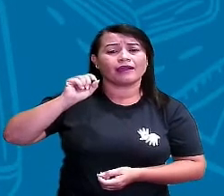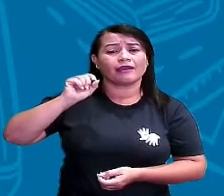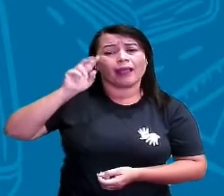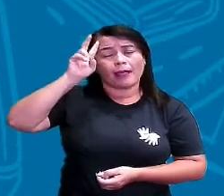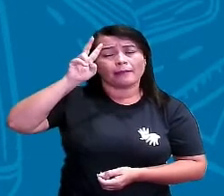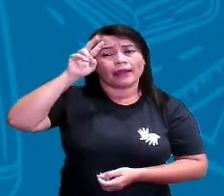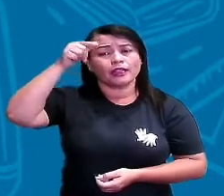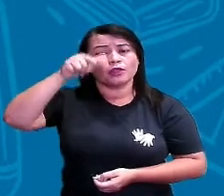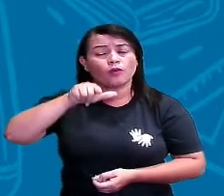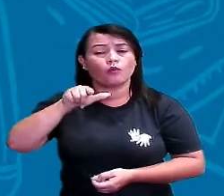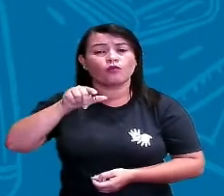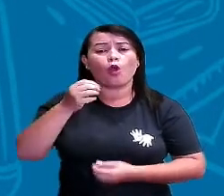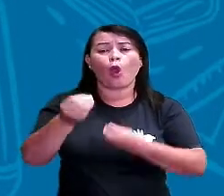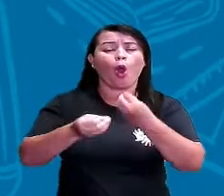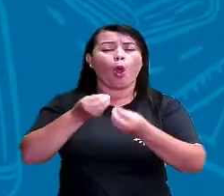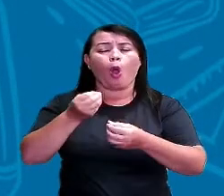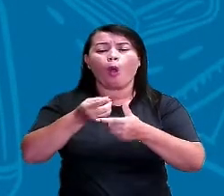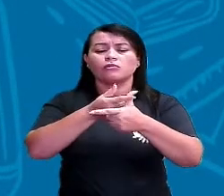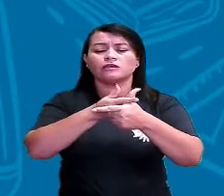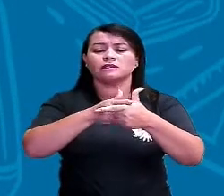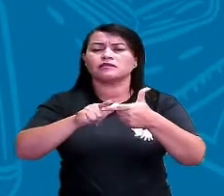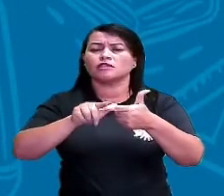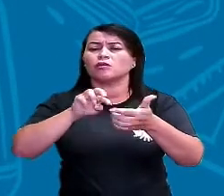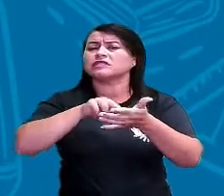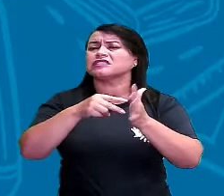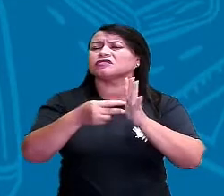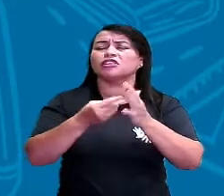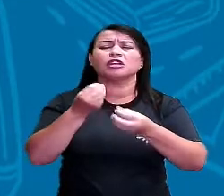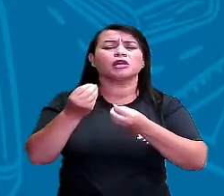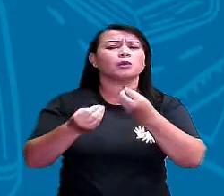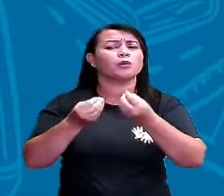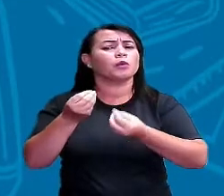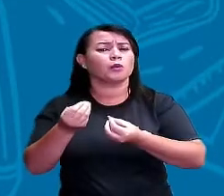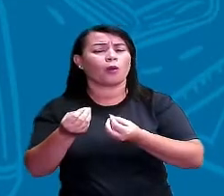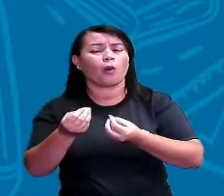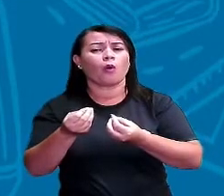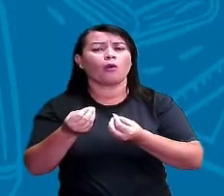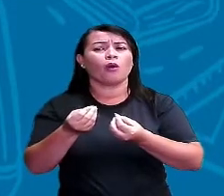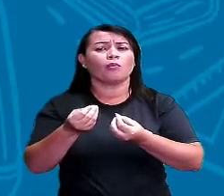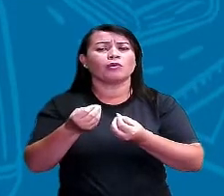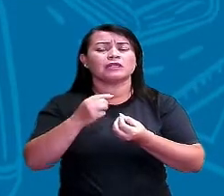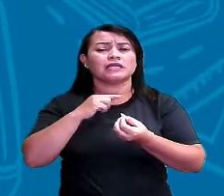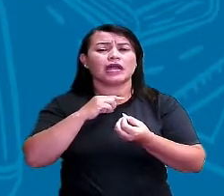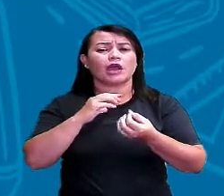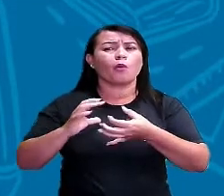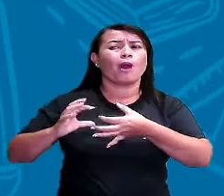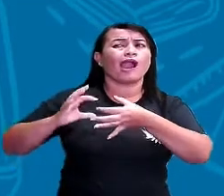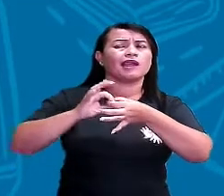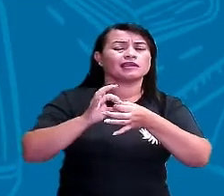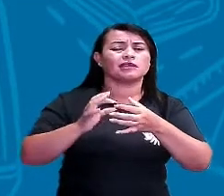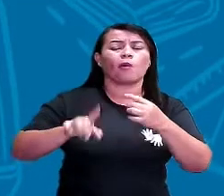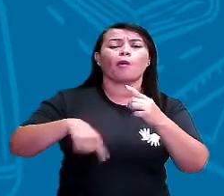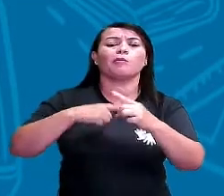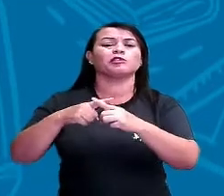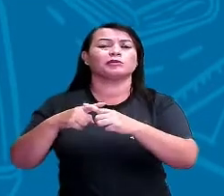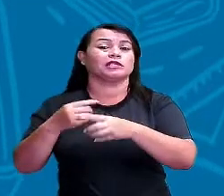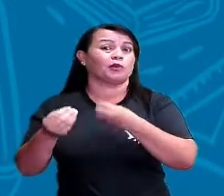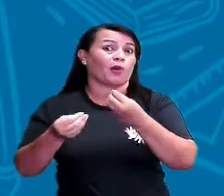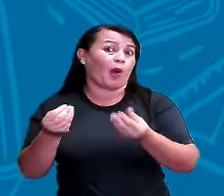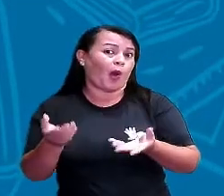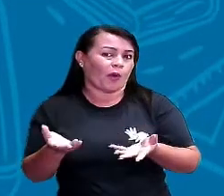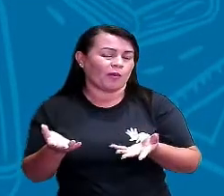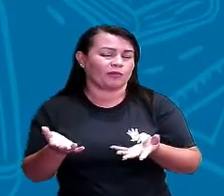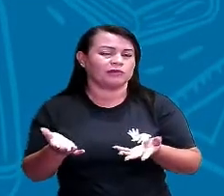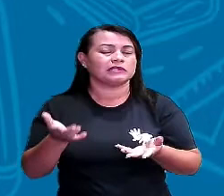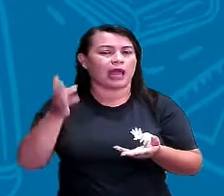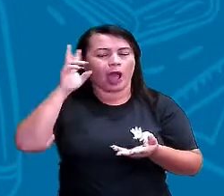traz aí para o trabalho de divisão e que ideia ela traz, que ligação ela tem com a multiplicação. Lembra que a gente falou na aula passada? Mas eu